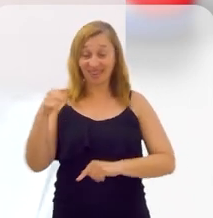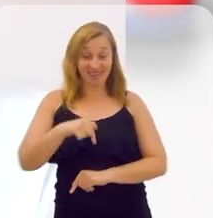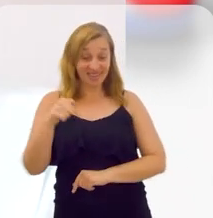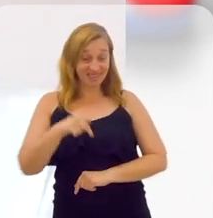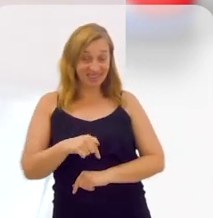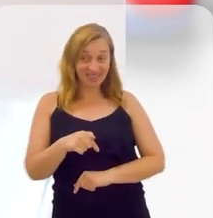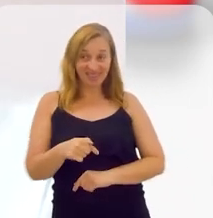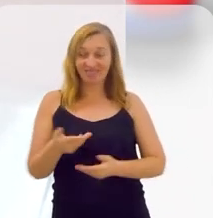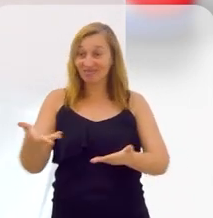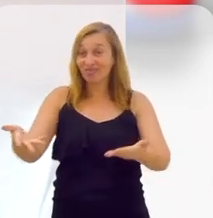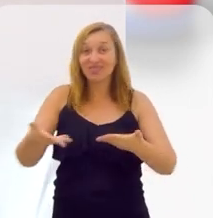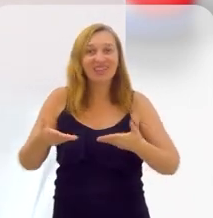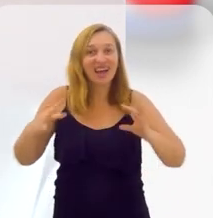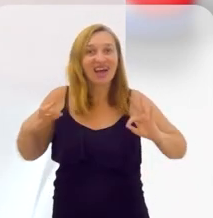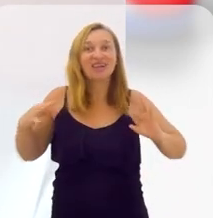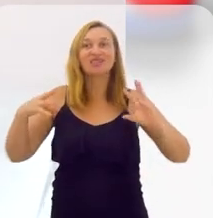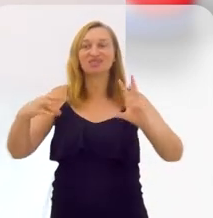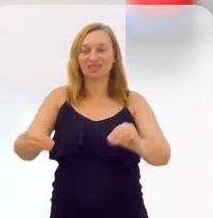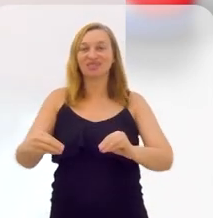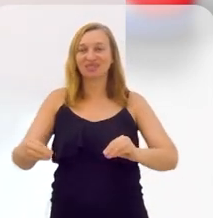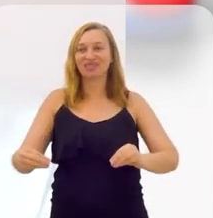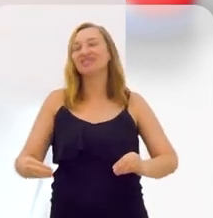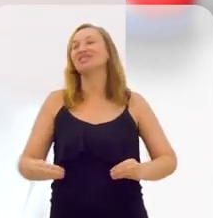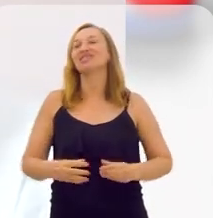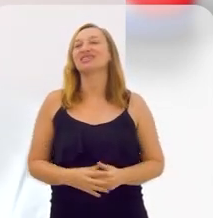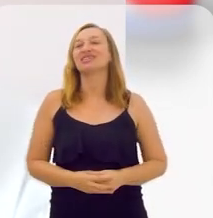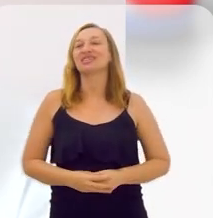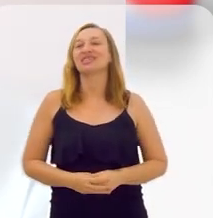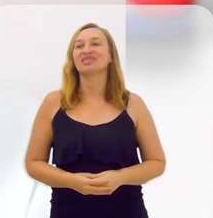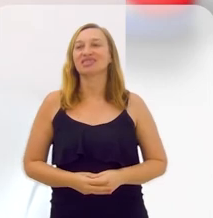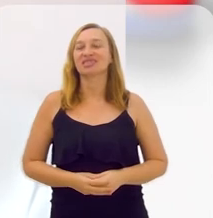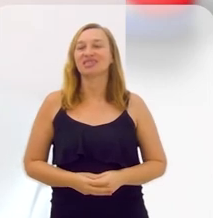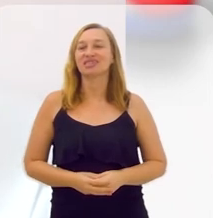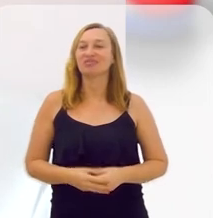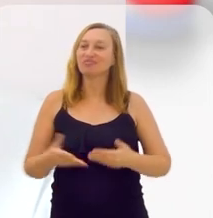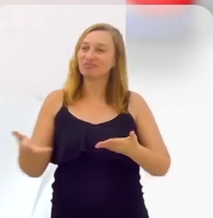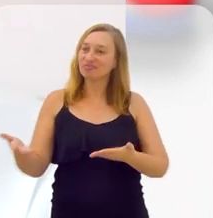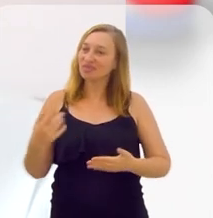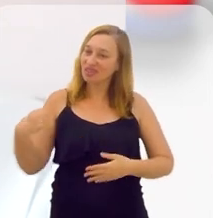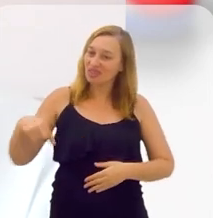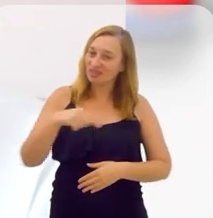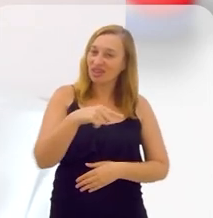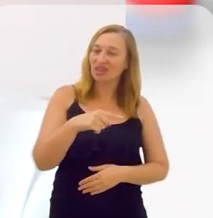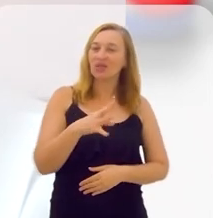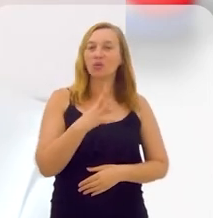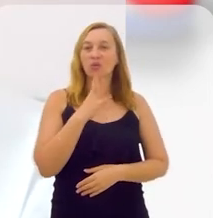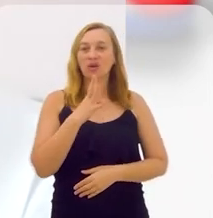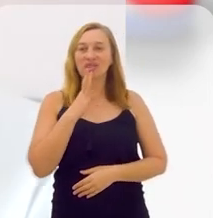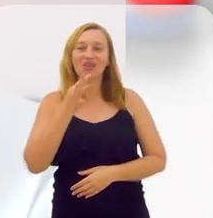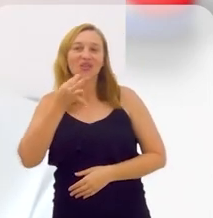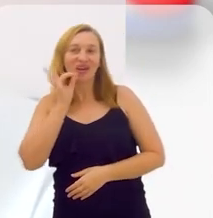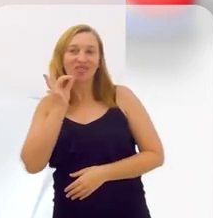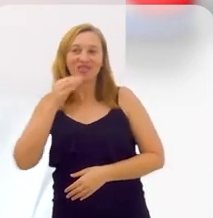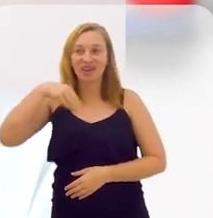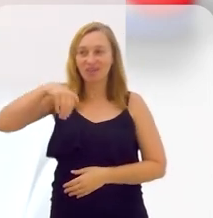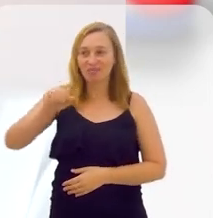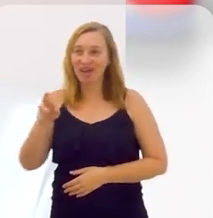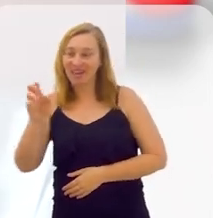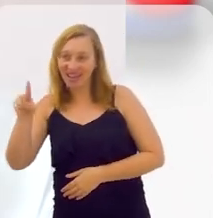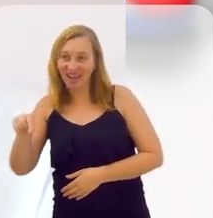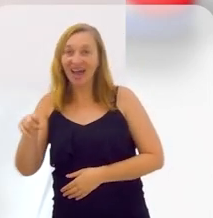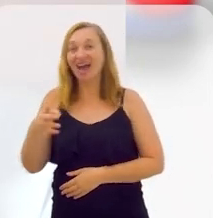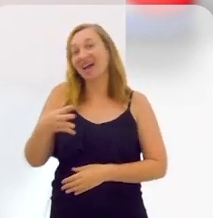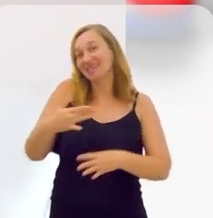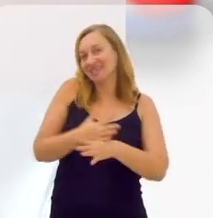participando e quero convidar todos que possam vir a Maricá, venham conhecer o café,